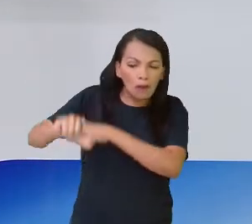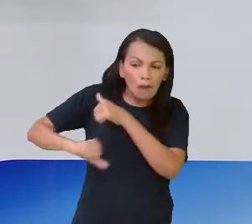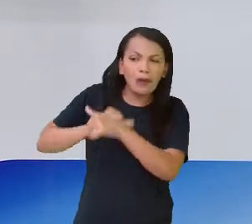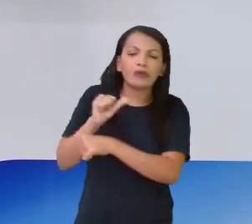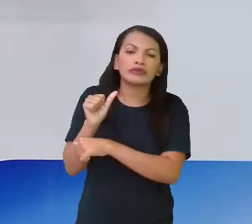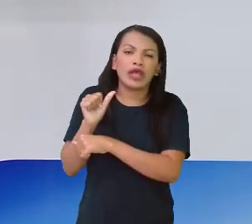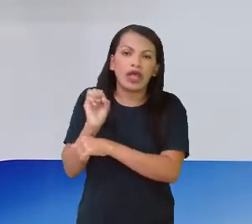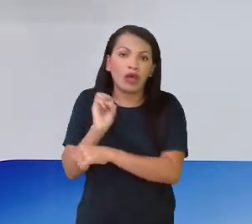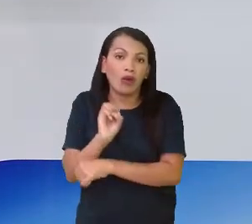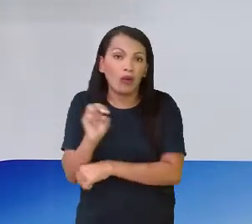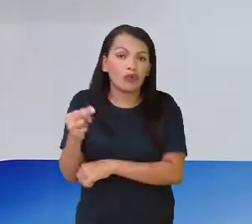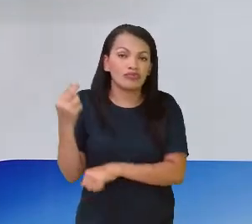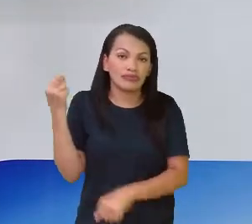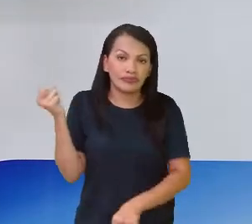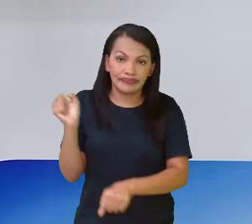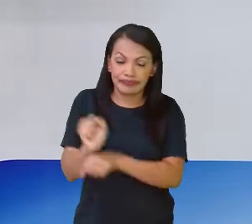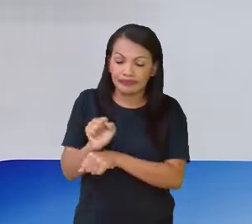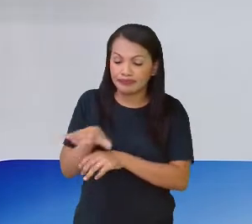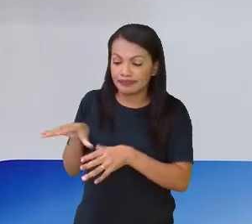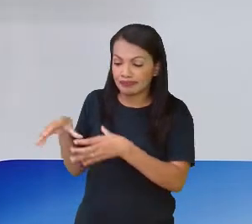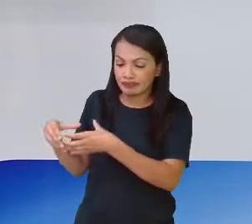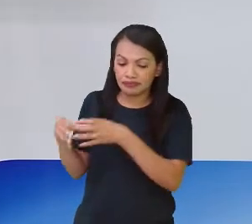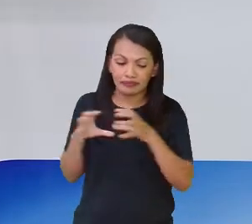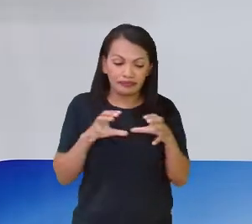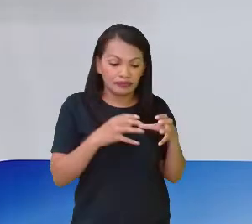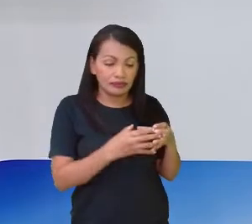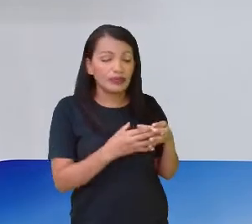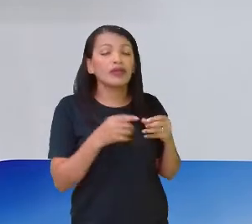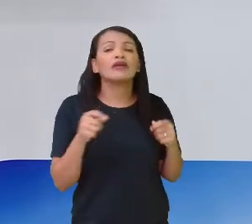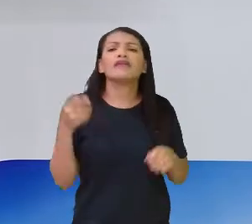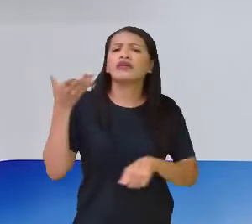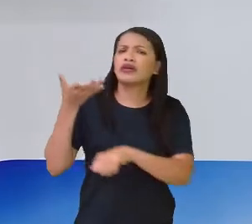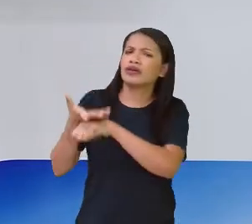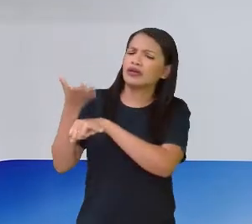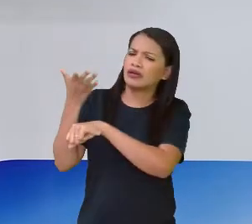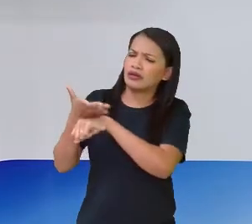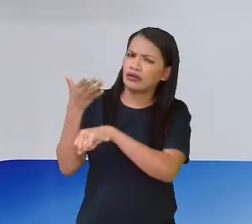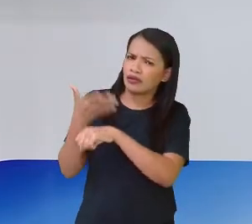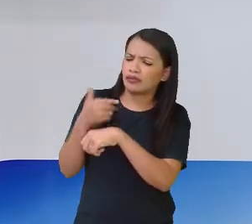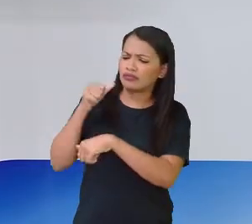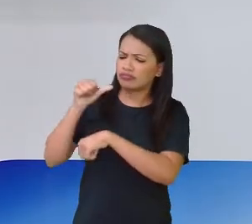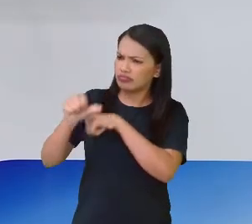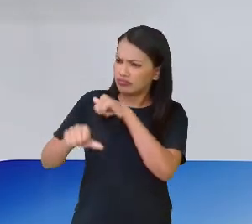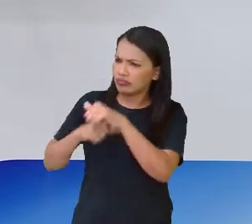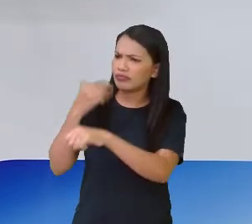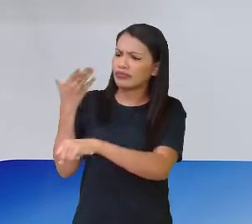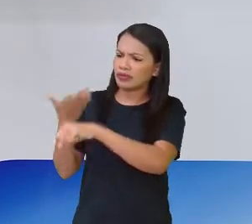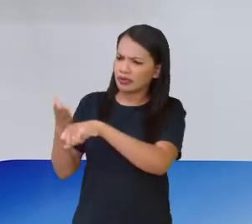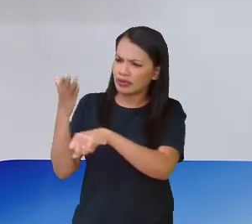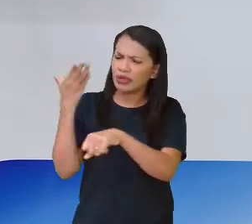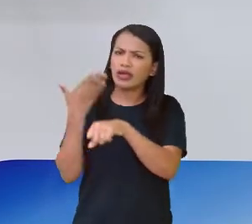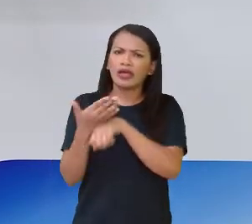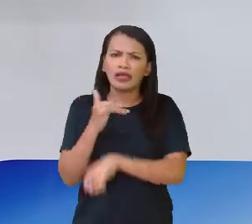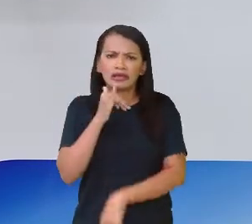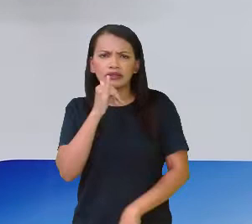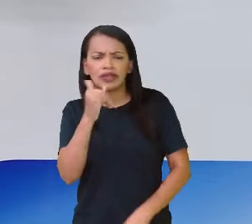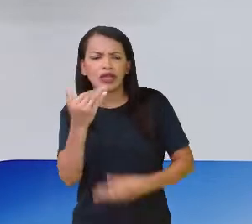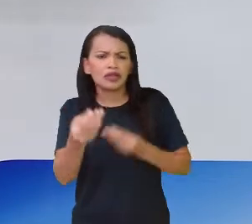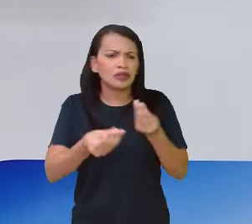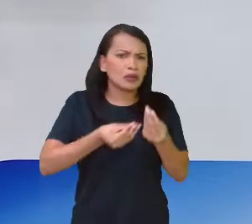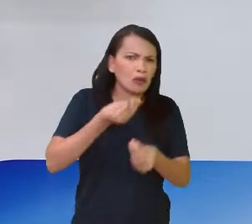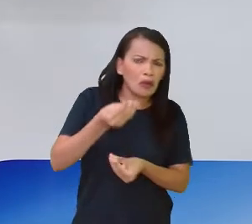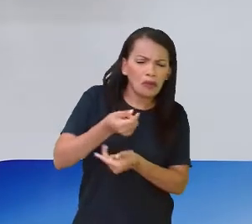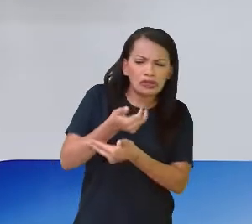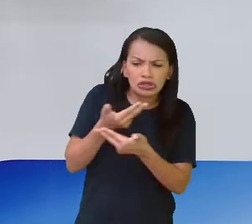ou parar. Cada grupo, cada forma vai nos ensaios, vai aprimorando isso e vai dizendo, né, como é, os gestos que